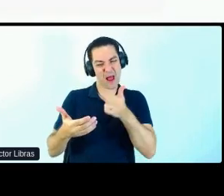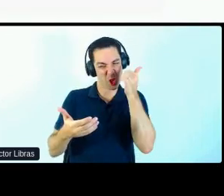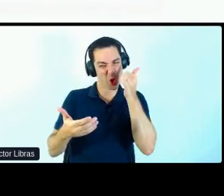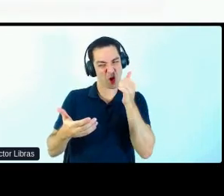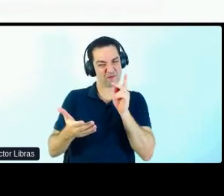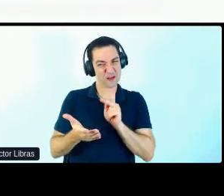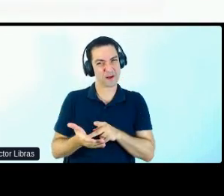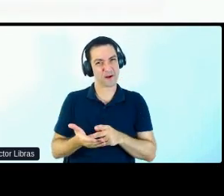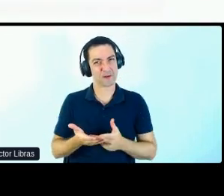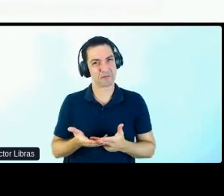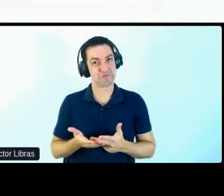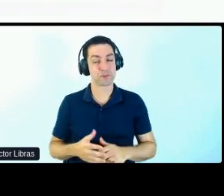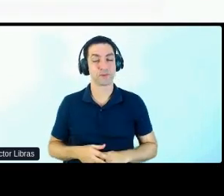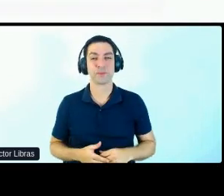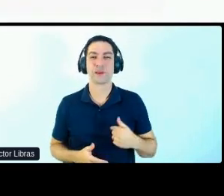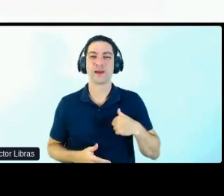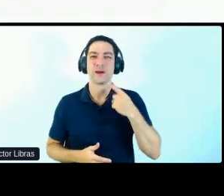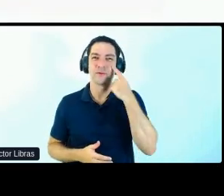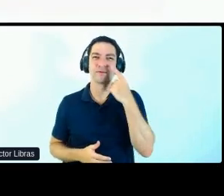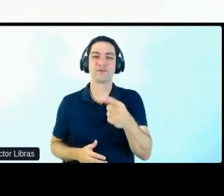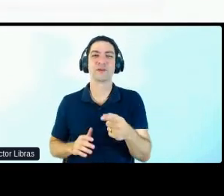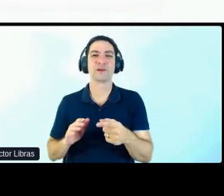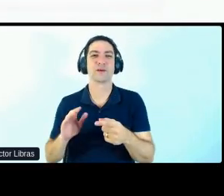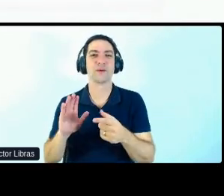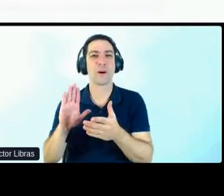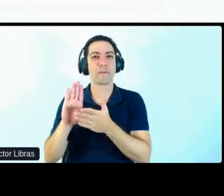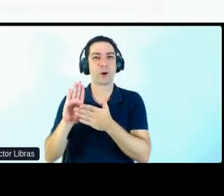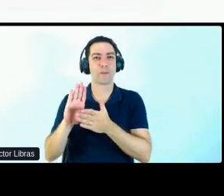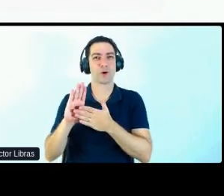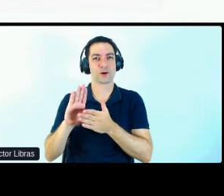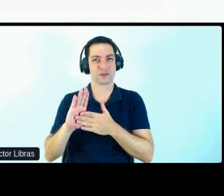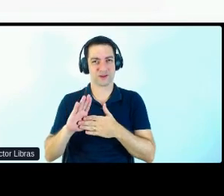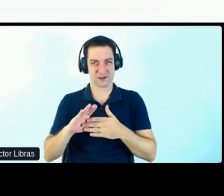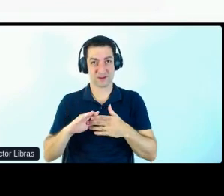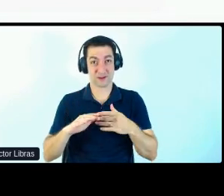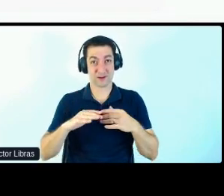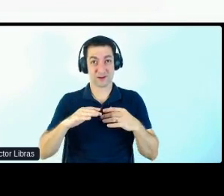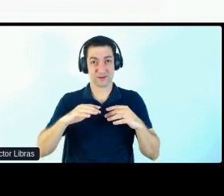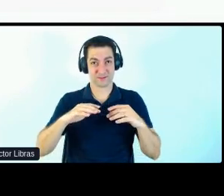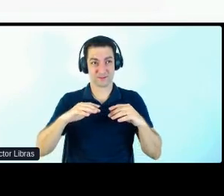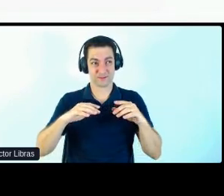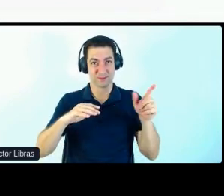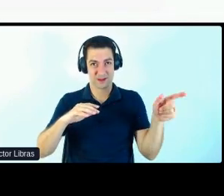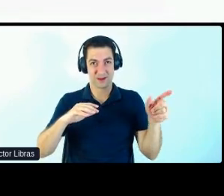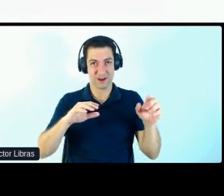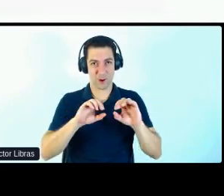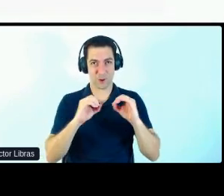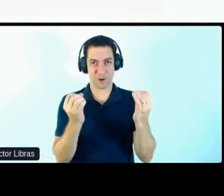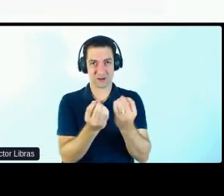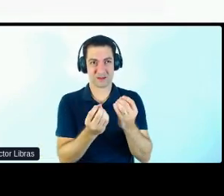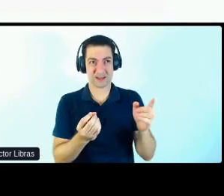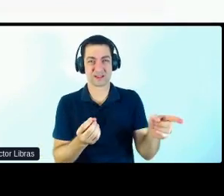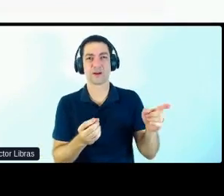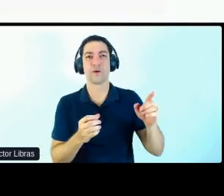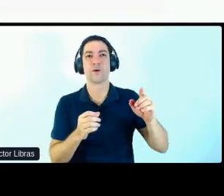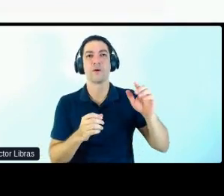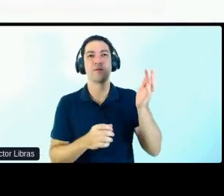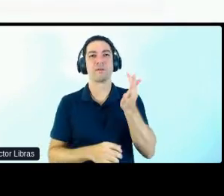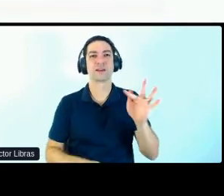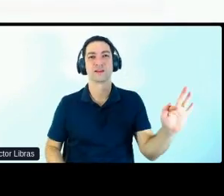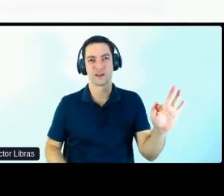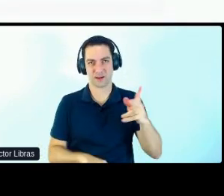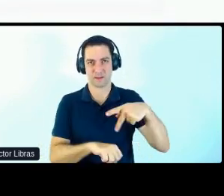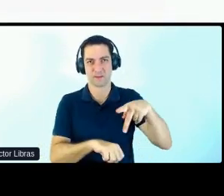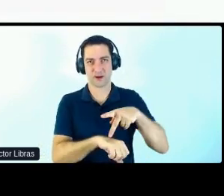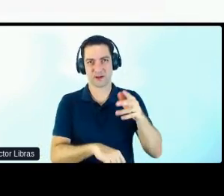uma organização francesa de turismo acessível, porque o pessoal coloca tipo um selo, né,